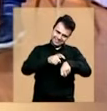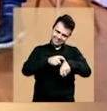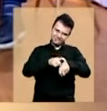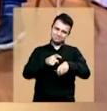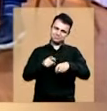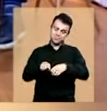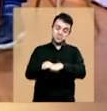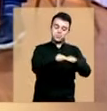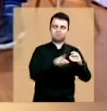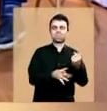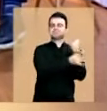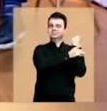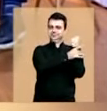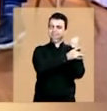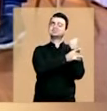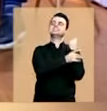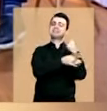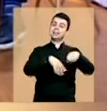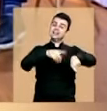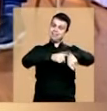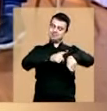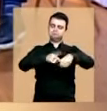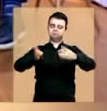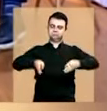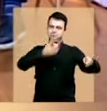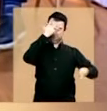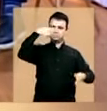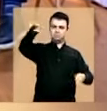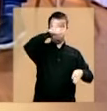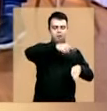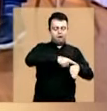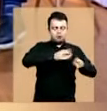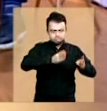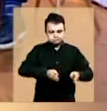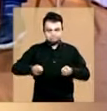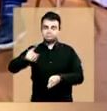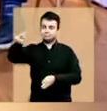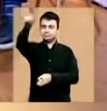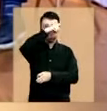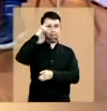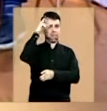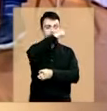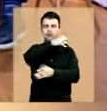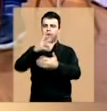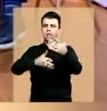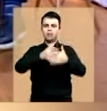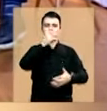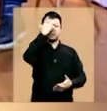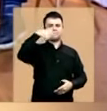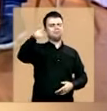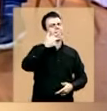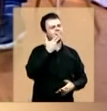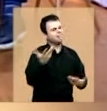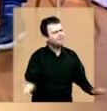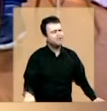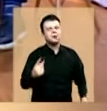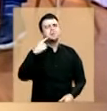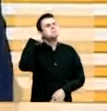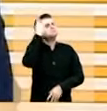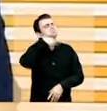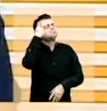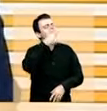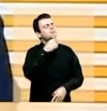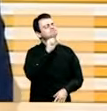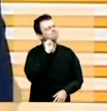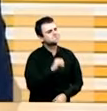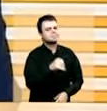dá mesmo, né? Então é muito sério, é um assunto que as pessoas têm dificuldade de gerenciar tempo. Tem pessoas que falam, meu dia tinha que ser 36 horas. Não,